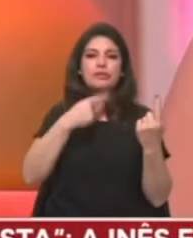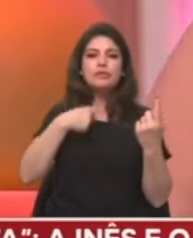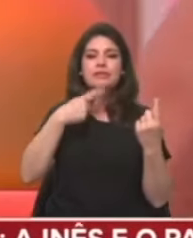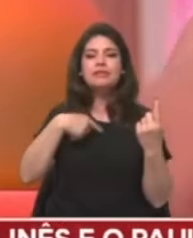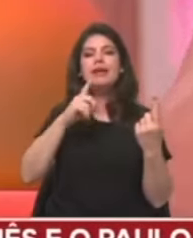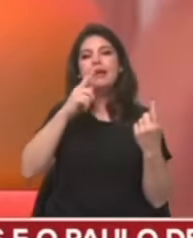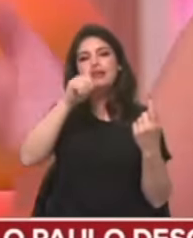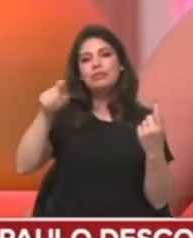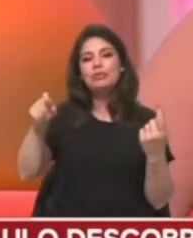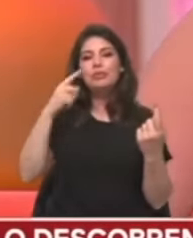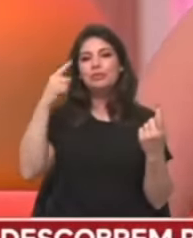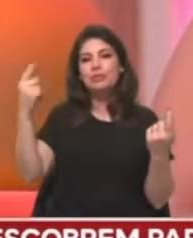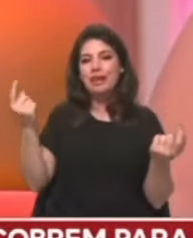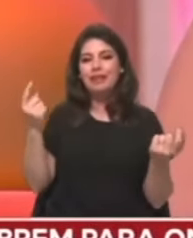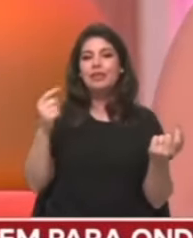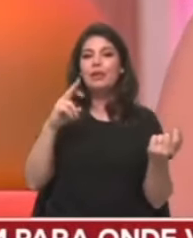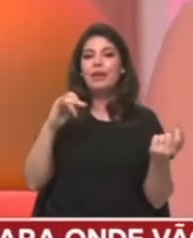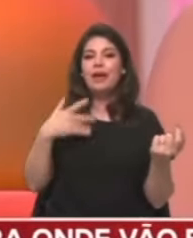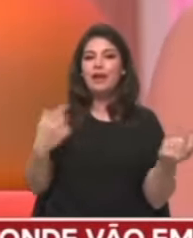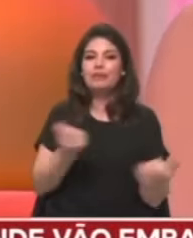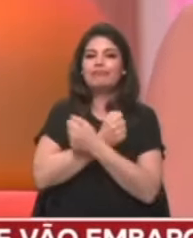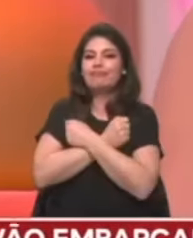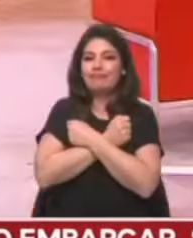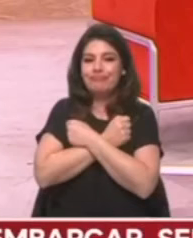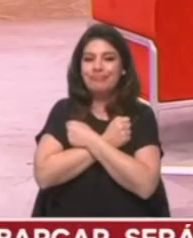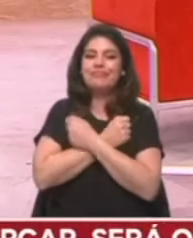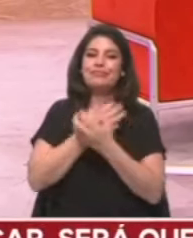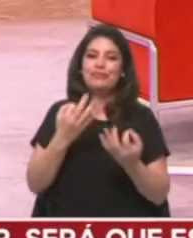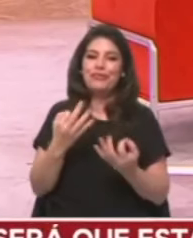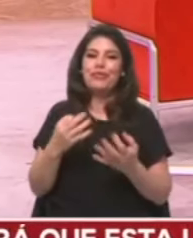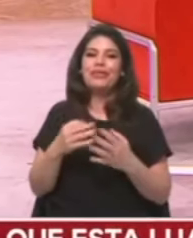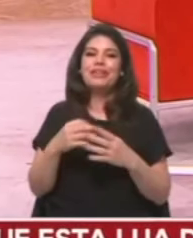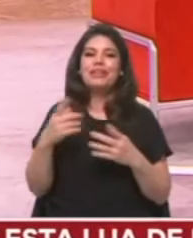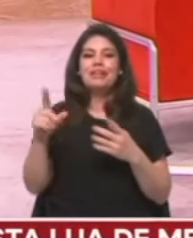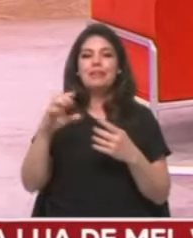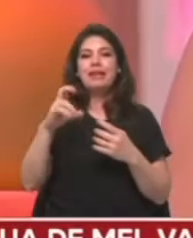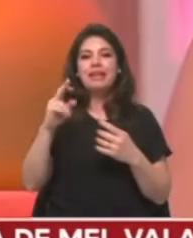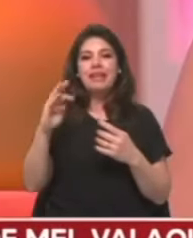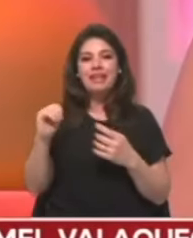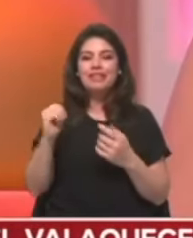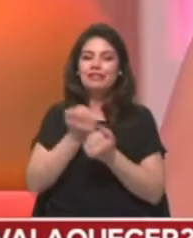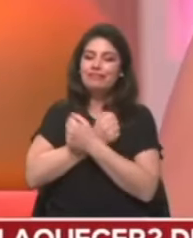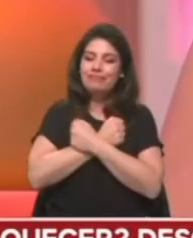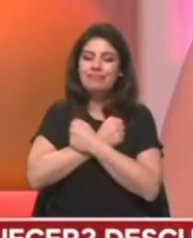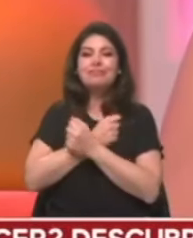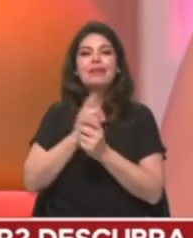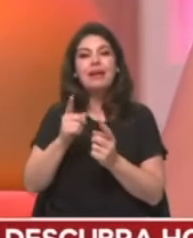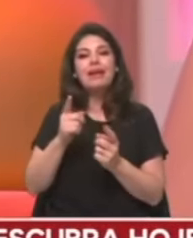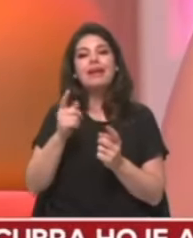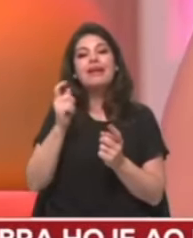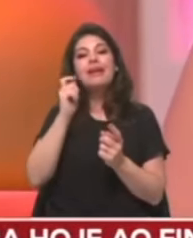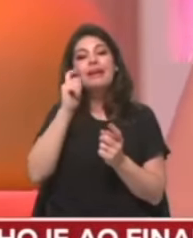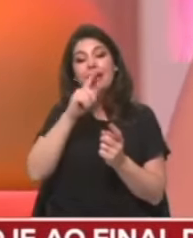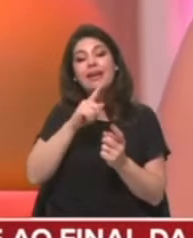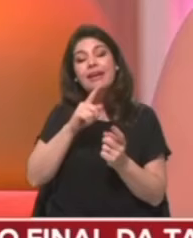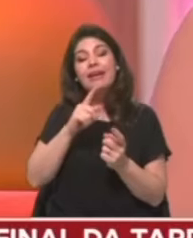dão hoje, o Ricardo abraçou-me e fez um momento muito bonito com a Cris também, e esses eram realmente os que me iam